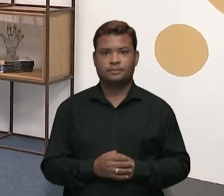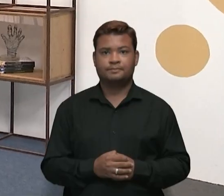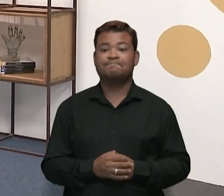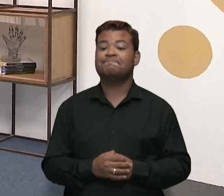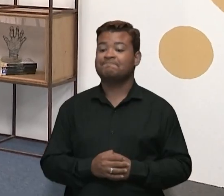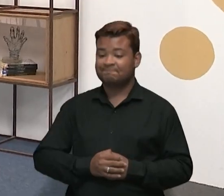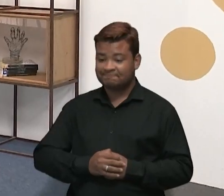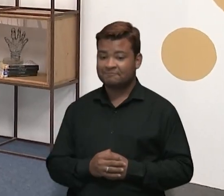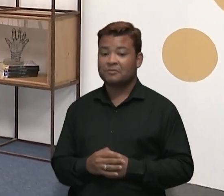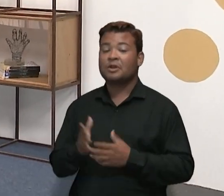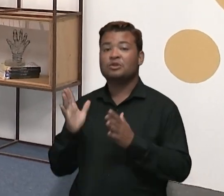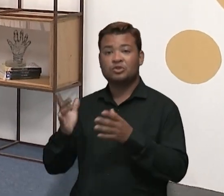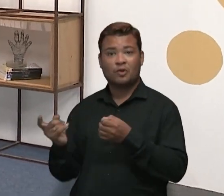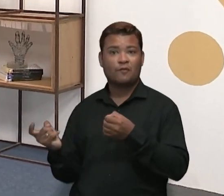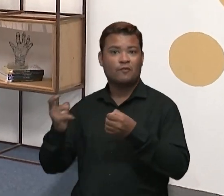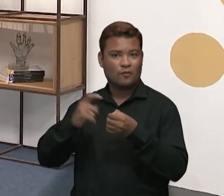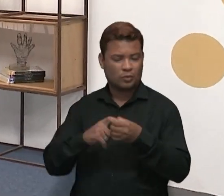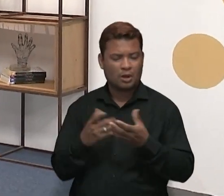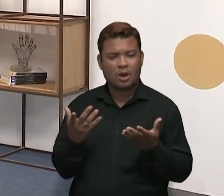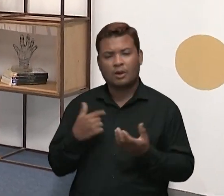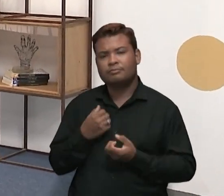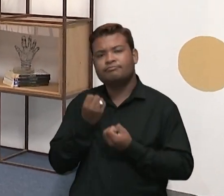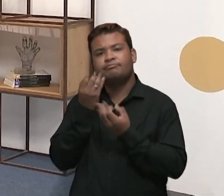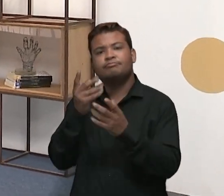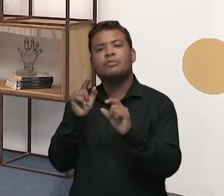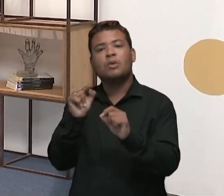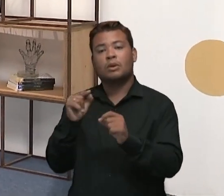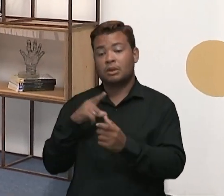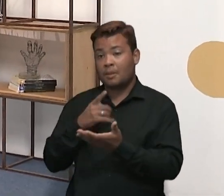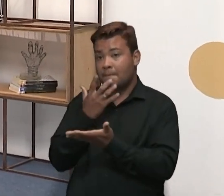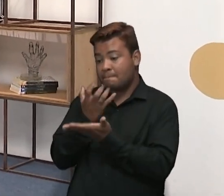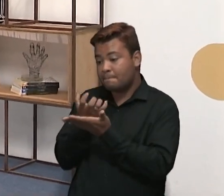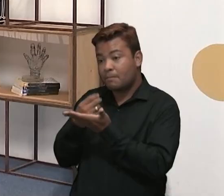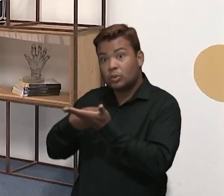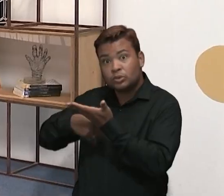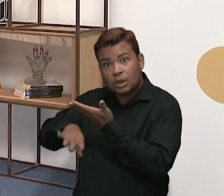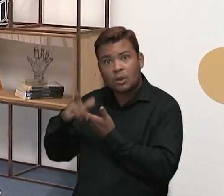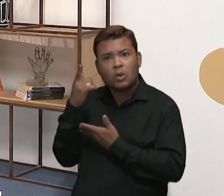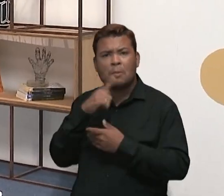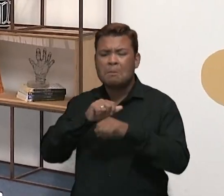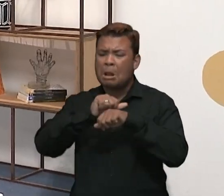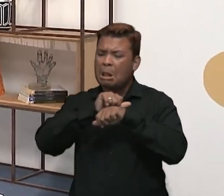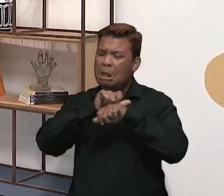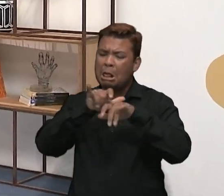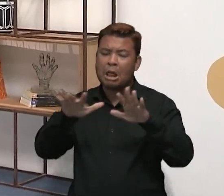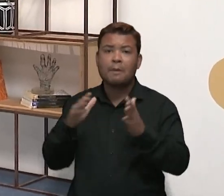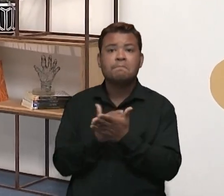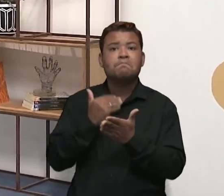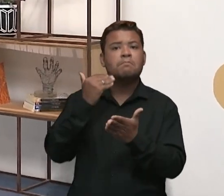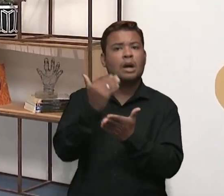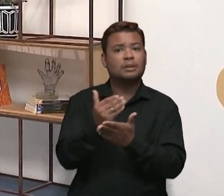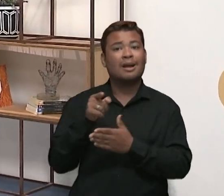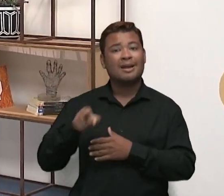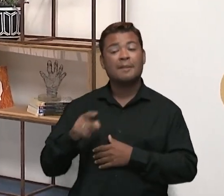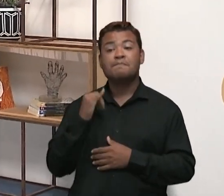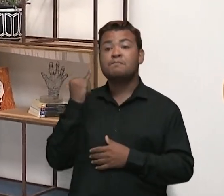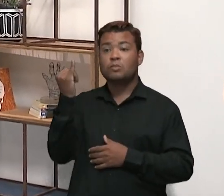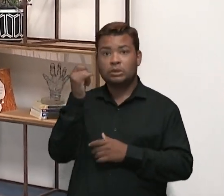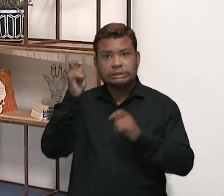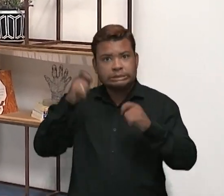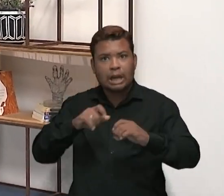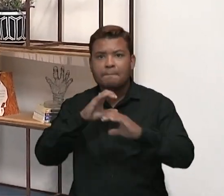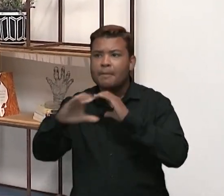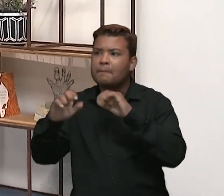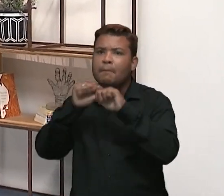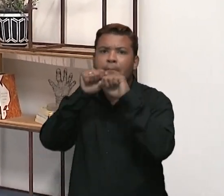Muito bem, já estamos de volta e agora eu te conto que o podcast tem se fortalecido cada vez mais como um importante meio de